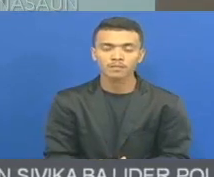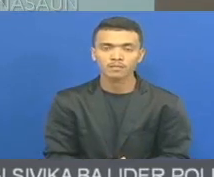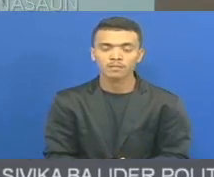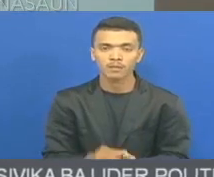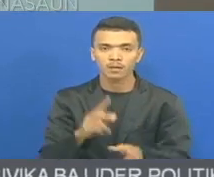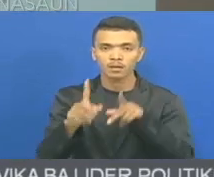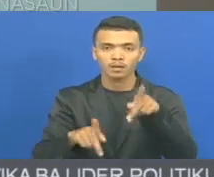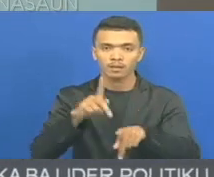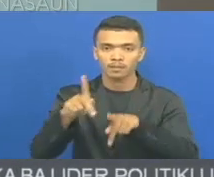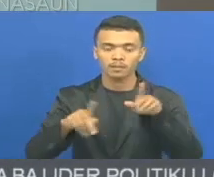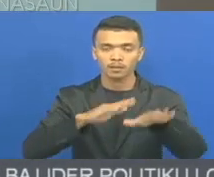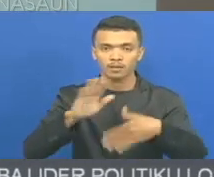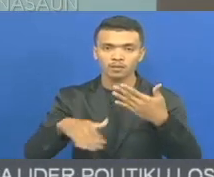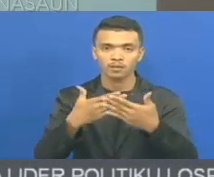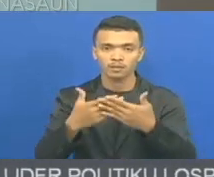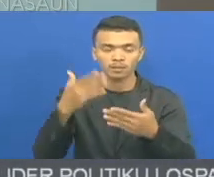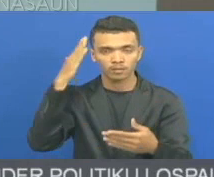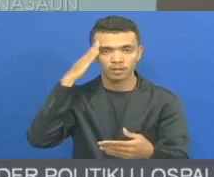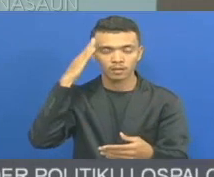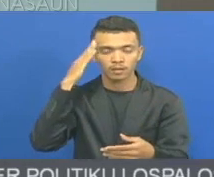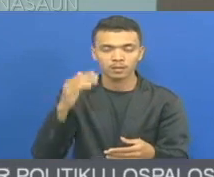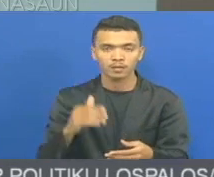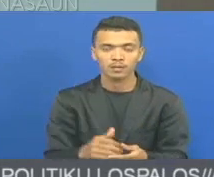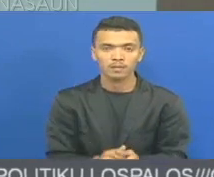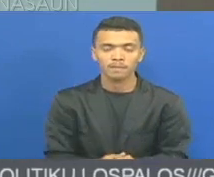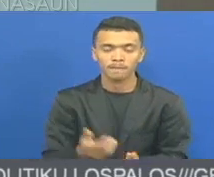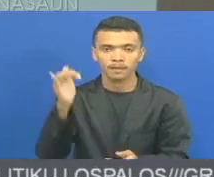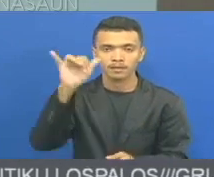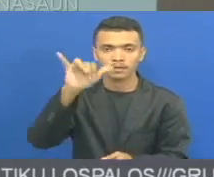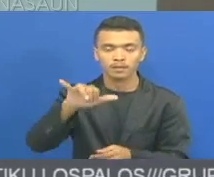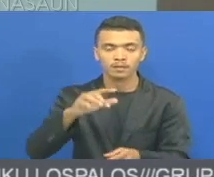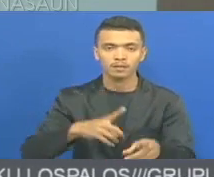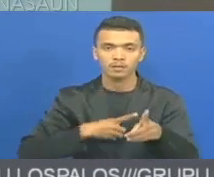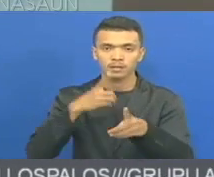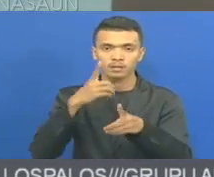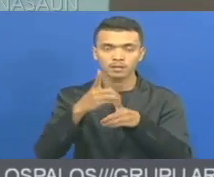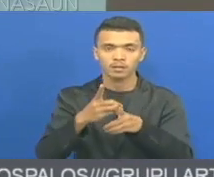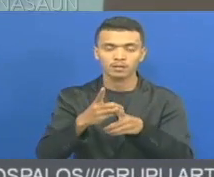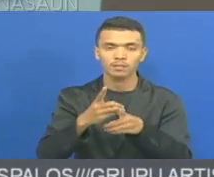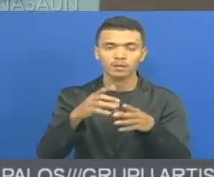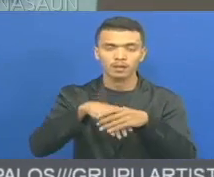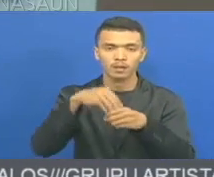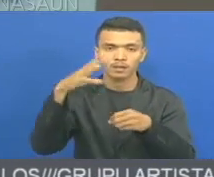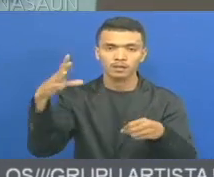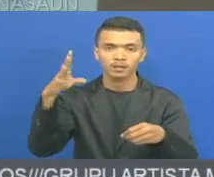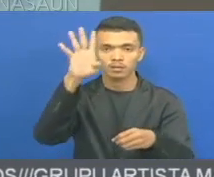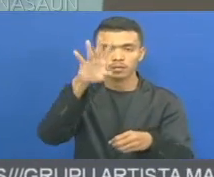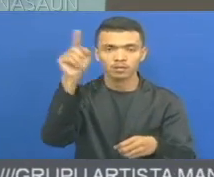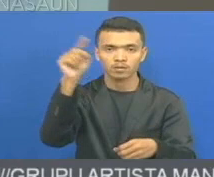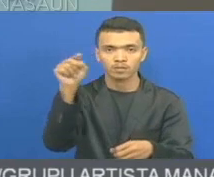É muito atene, trabalhador se muito atene cada se tinha direito de ver com a 4%, depois Estado